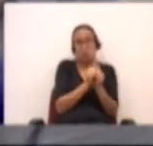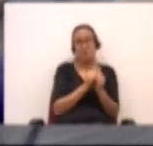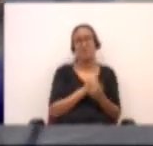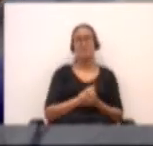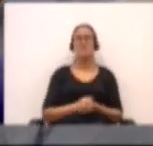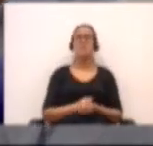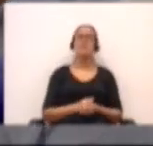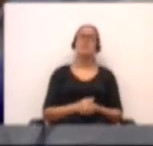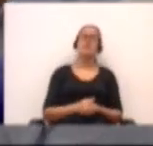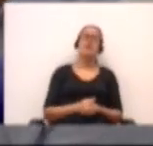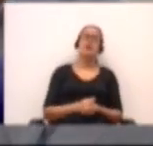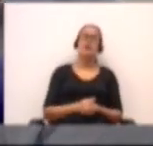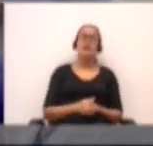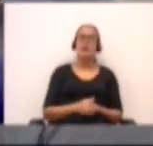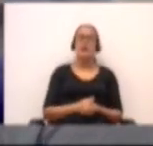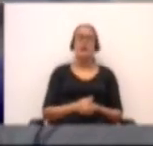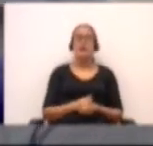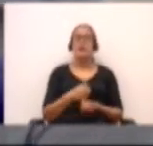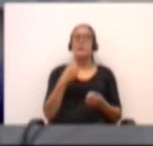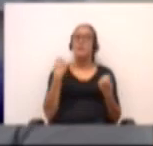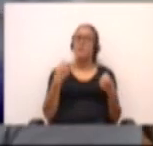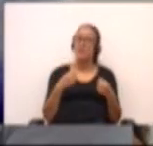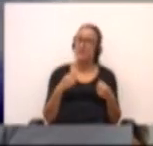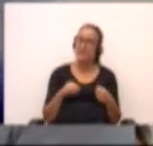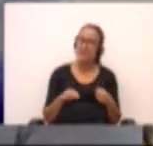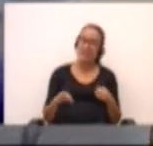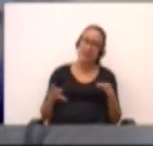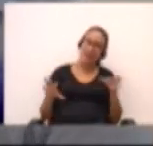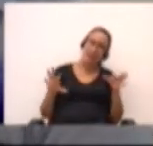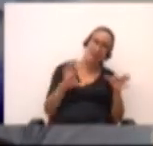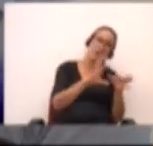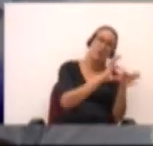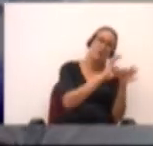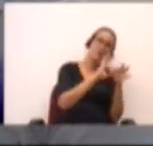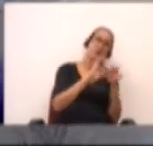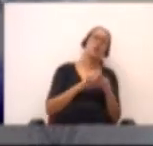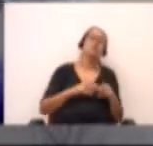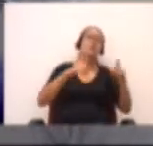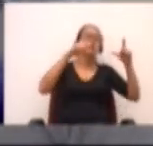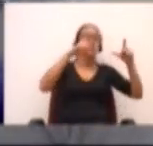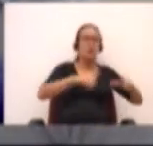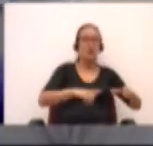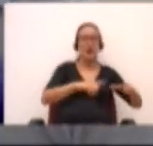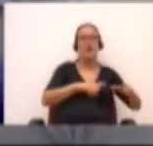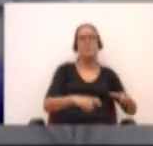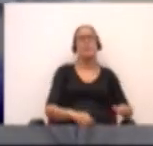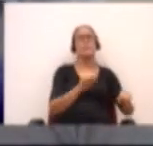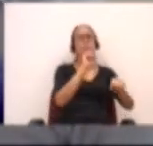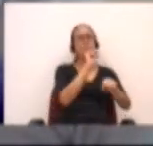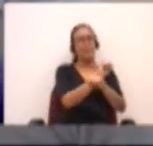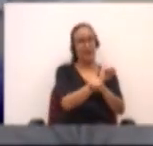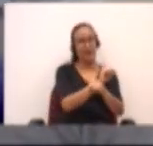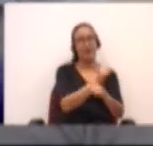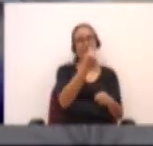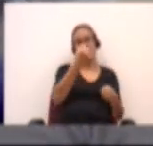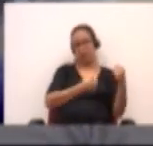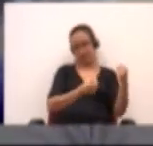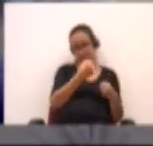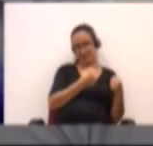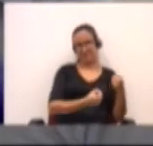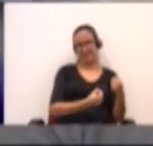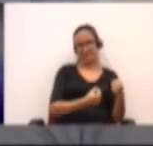associado a um estacionamento, a um bolsão de estacionamento para, no mínimo, 20.000 veículos. No